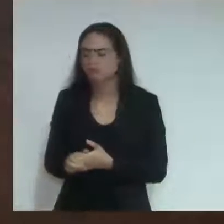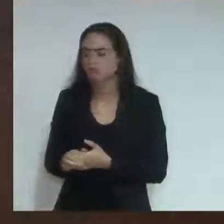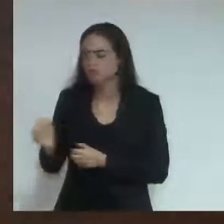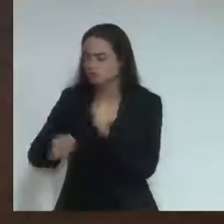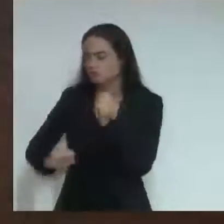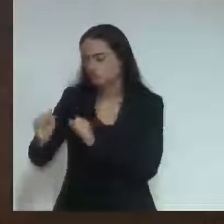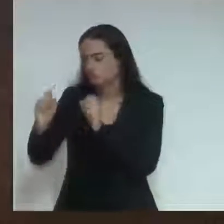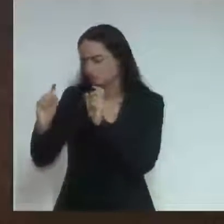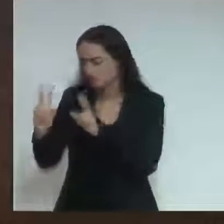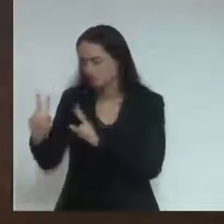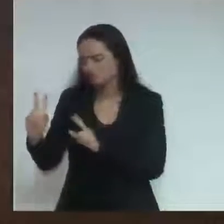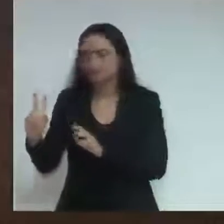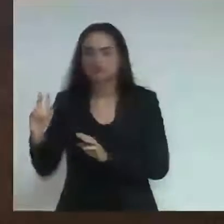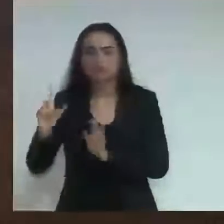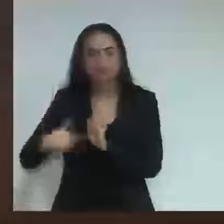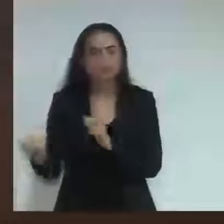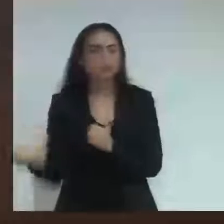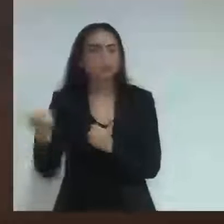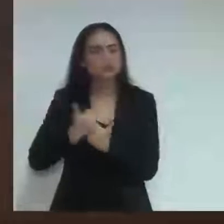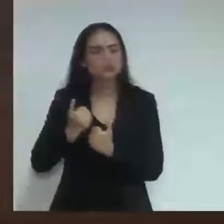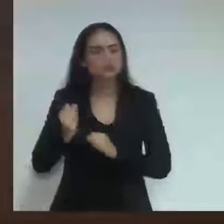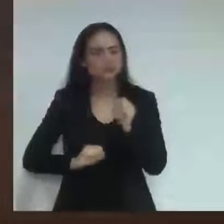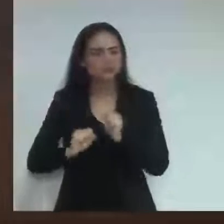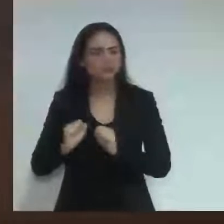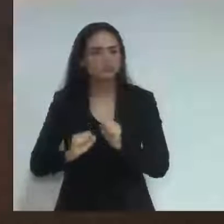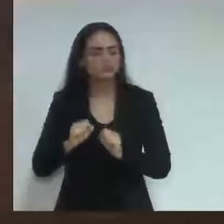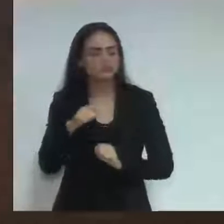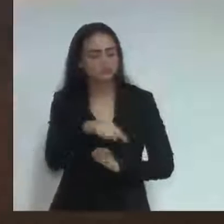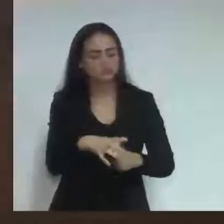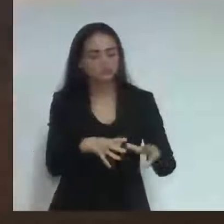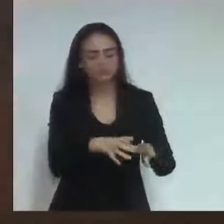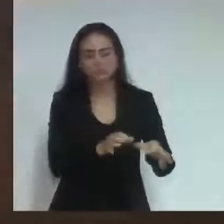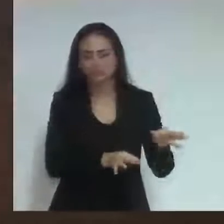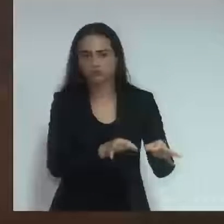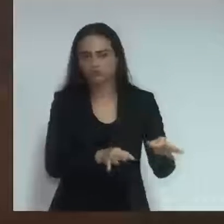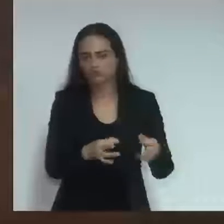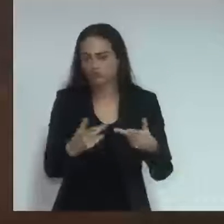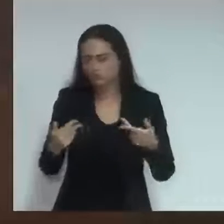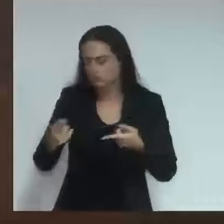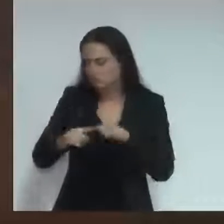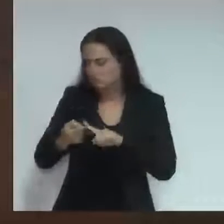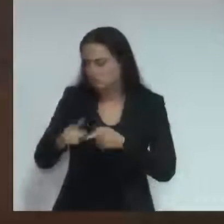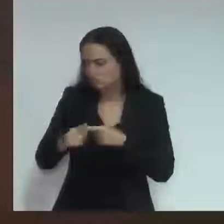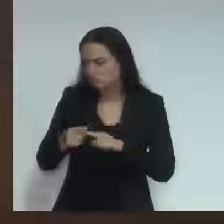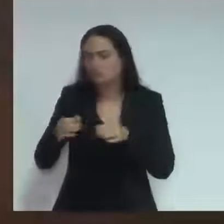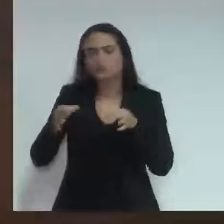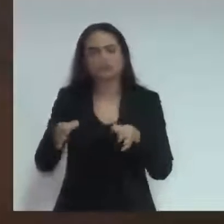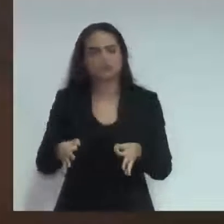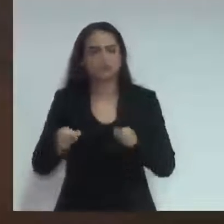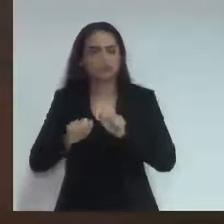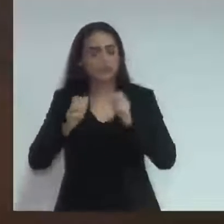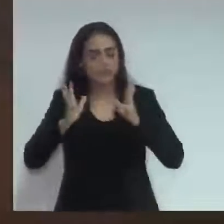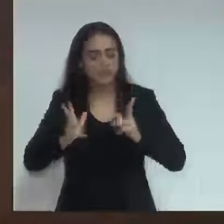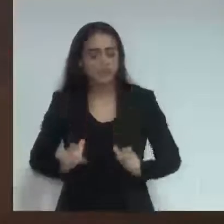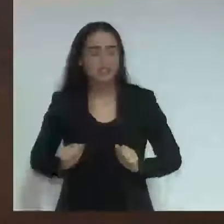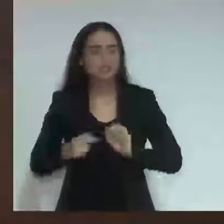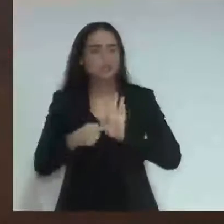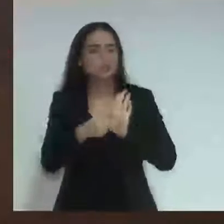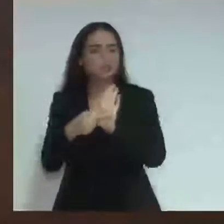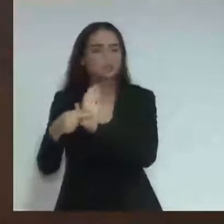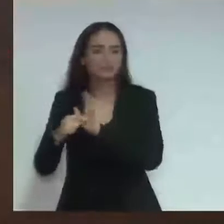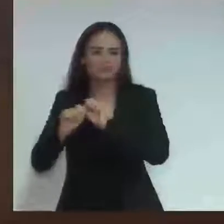verdade, o promotor se acertou com a empresa. E mais, foi límpido e transparente. Sabe por quê?